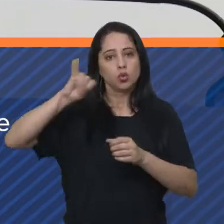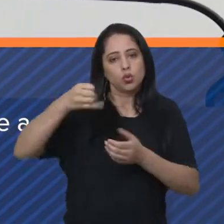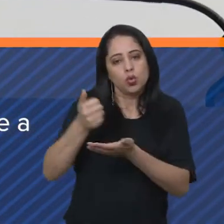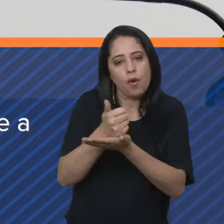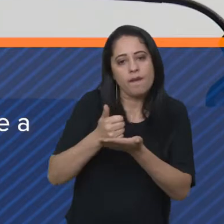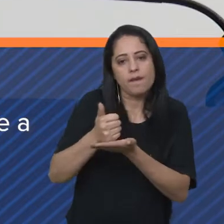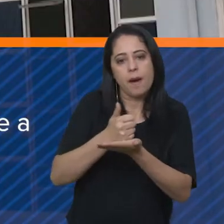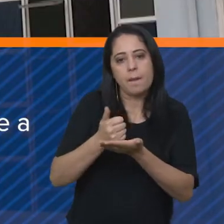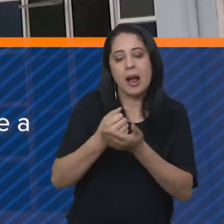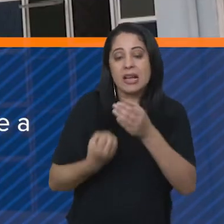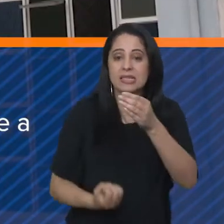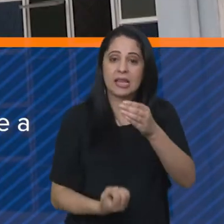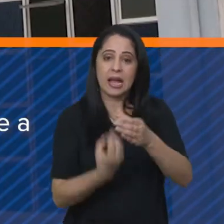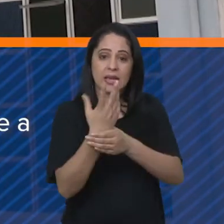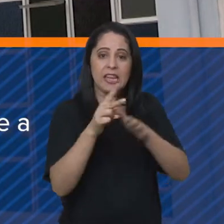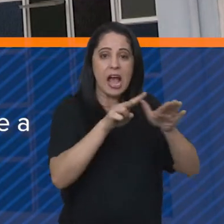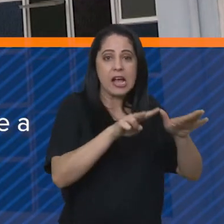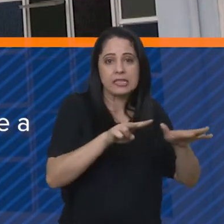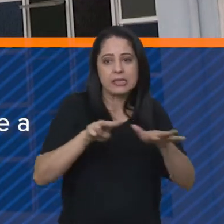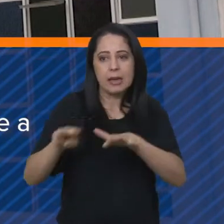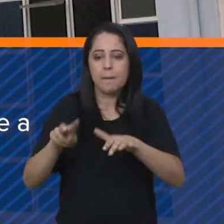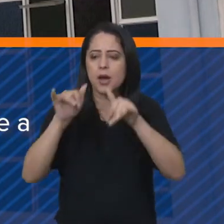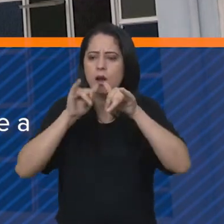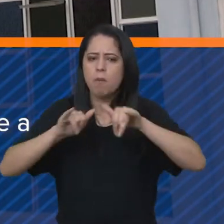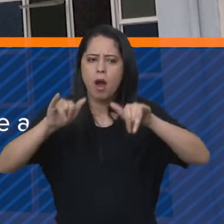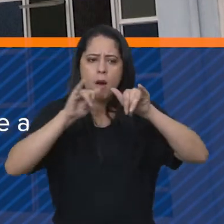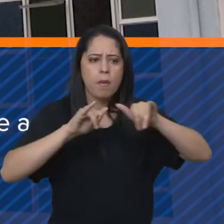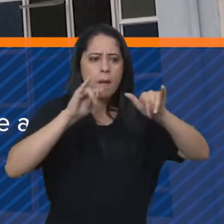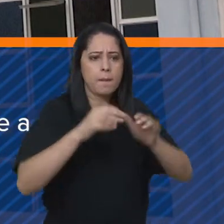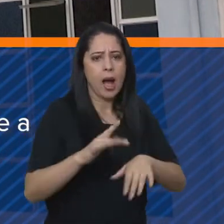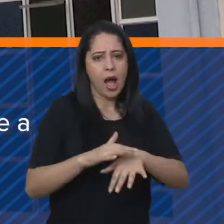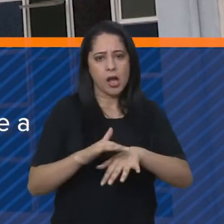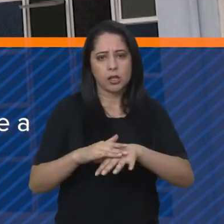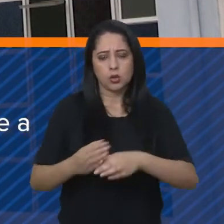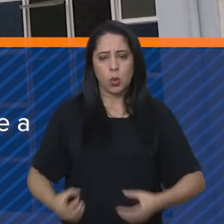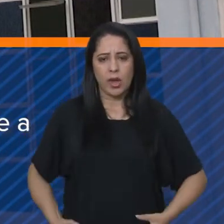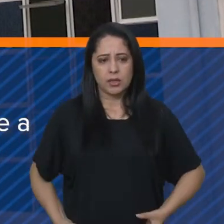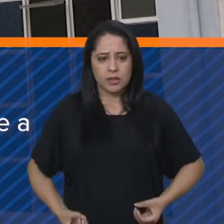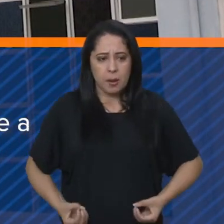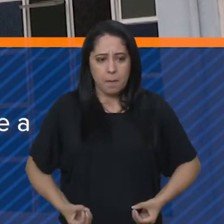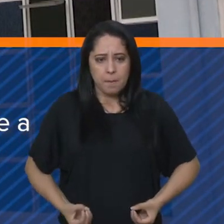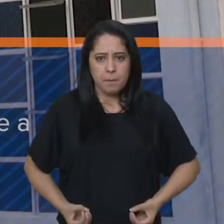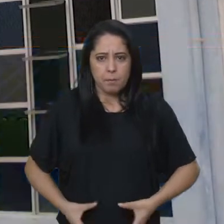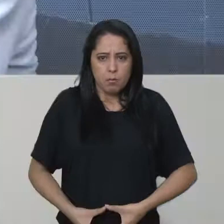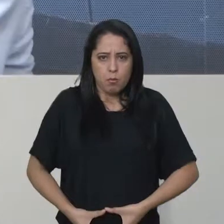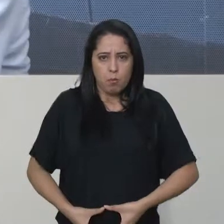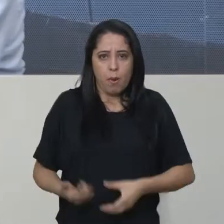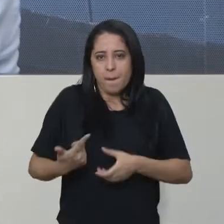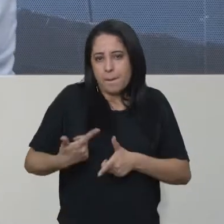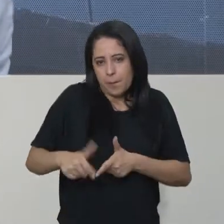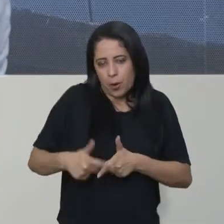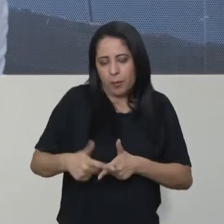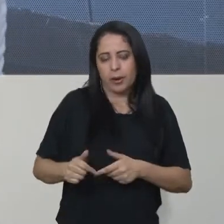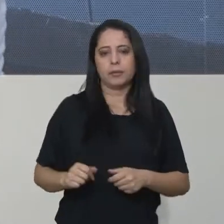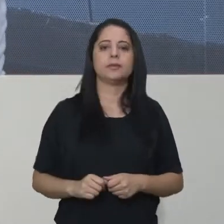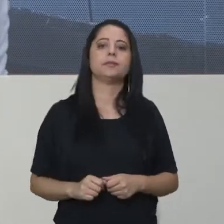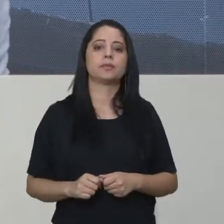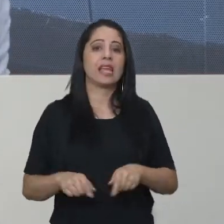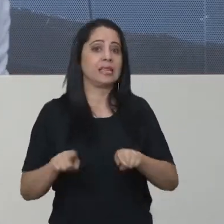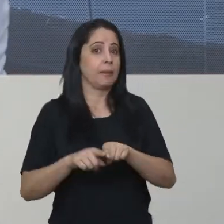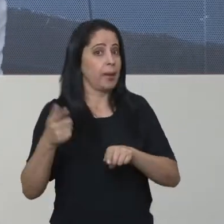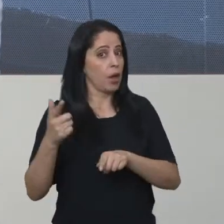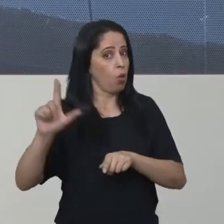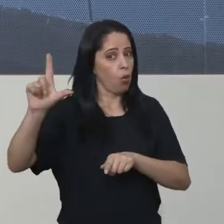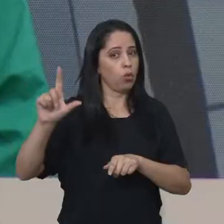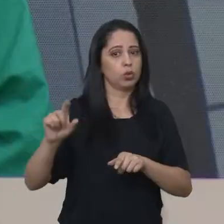da Farmácia, que institui a Semana de Prevenção à Endometriose e Infertilidade. Outra matéria do vereador,